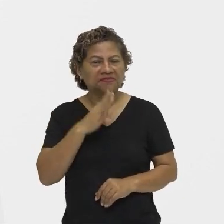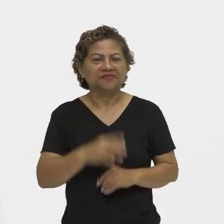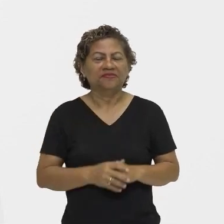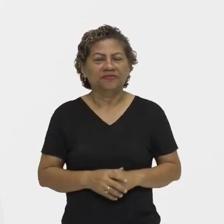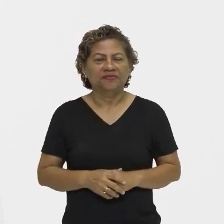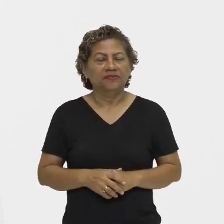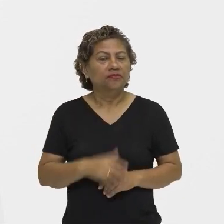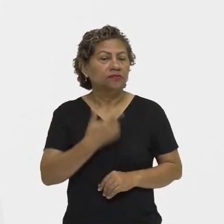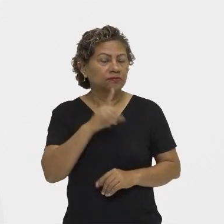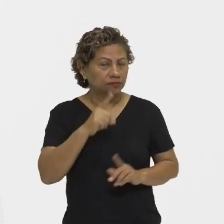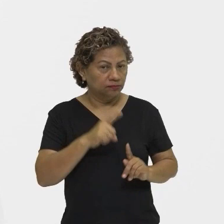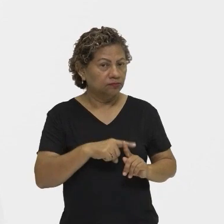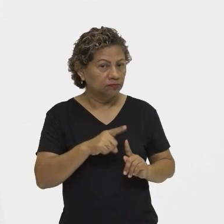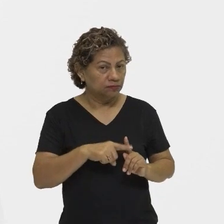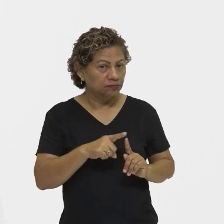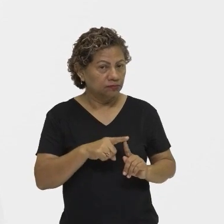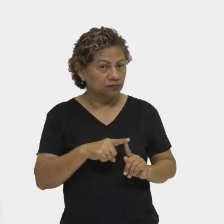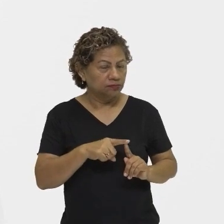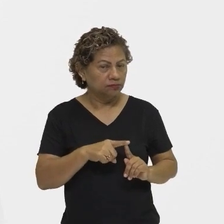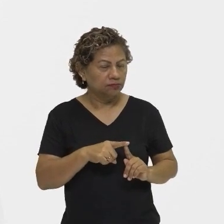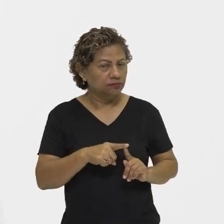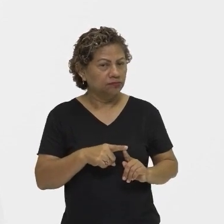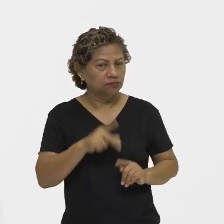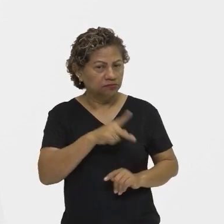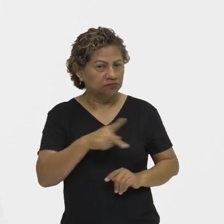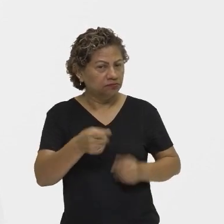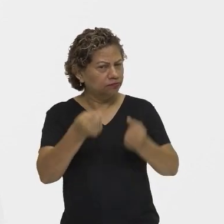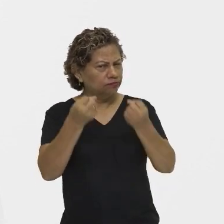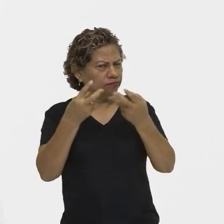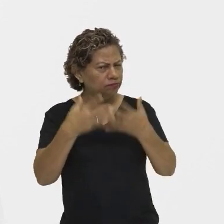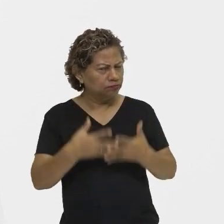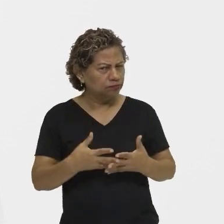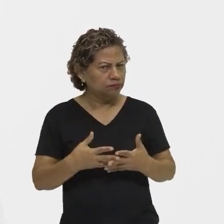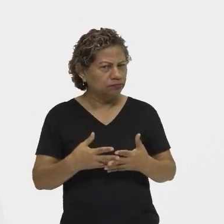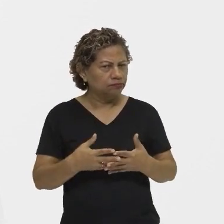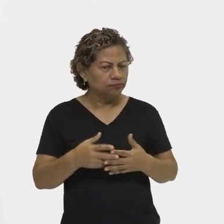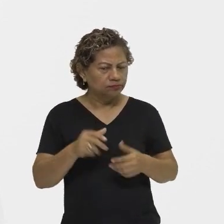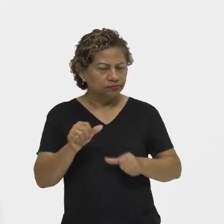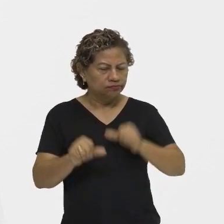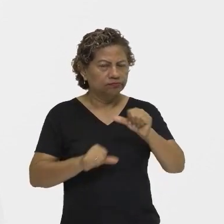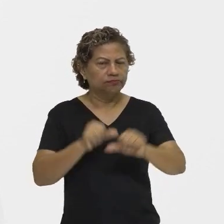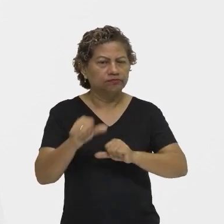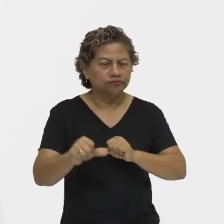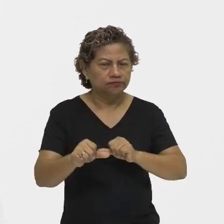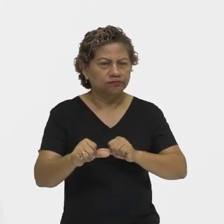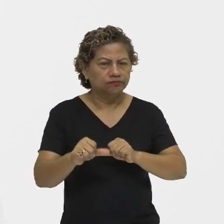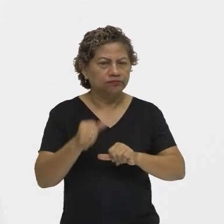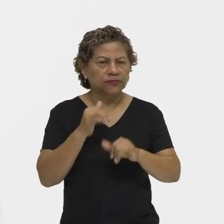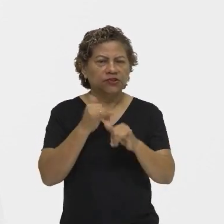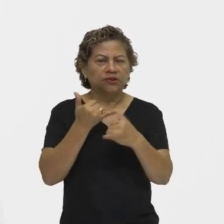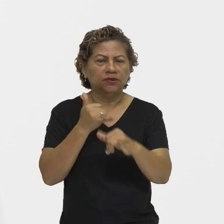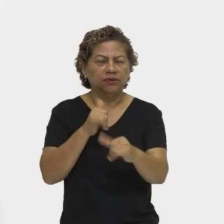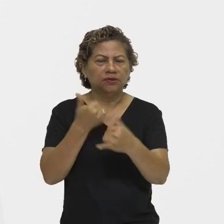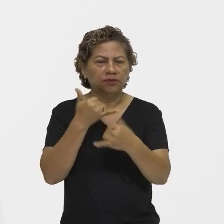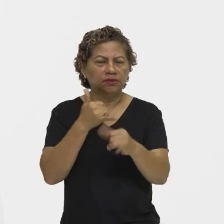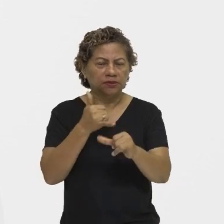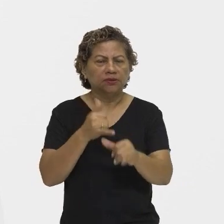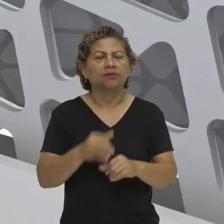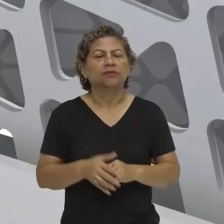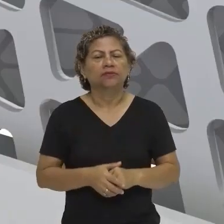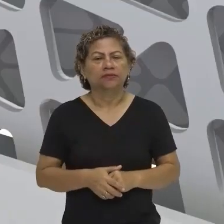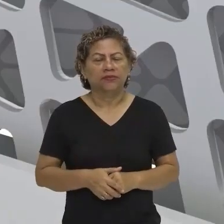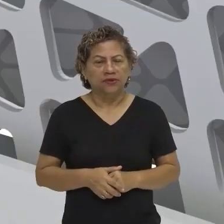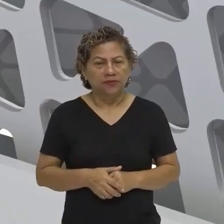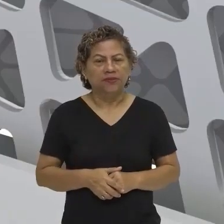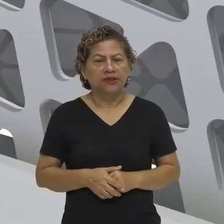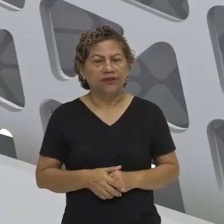falei, elas existem para serem transformadas em elétrica, para serem enviadas para a